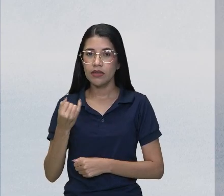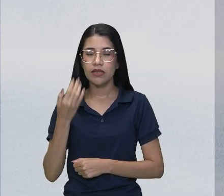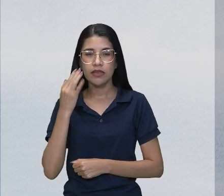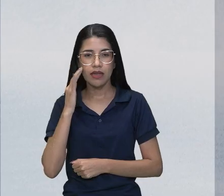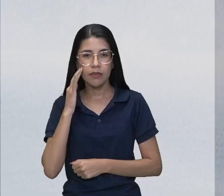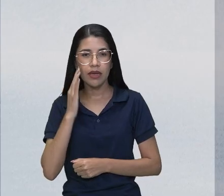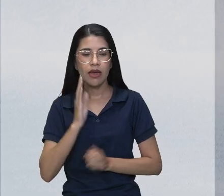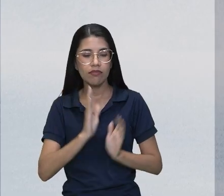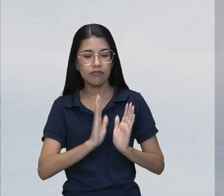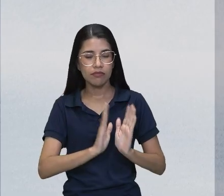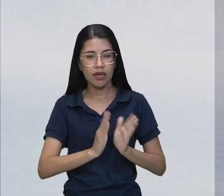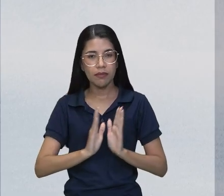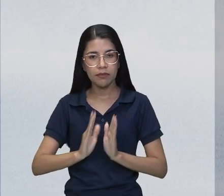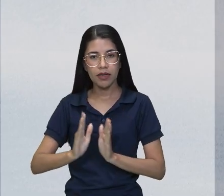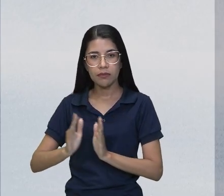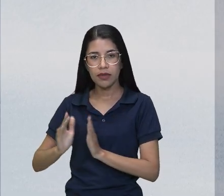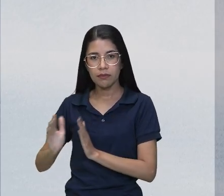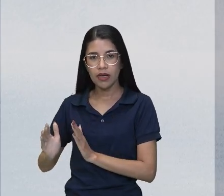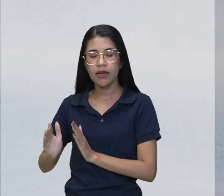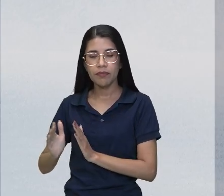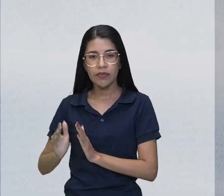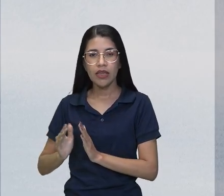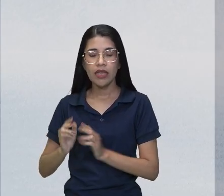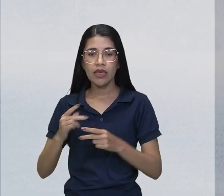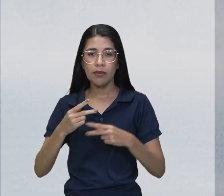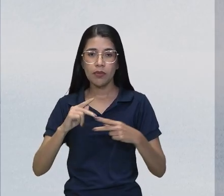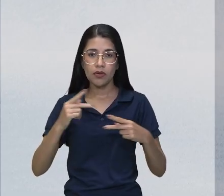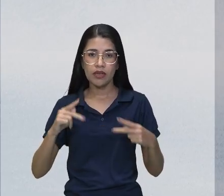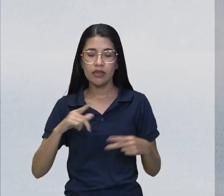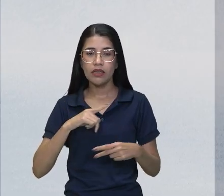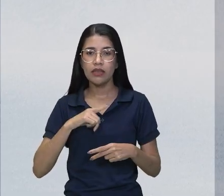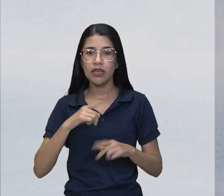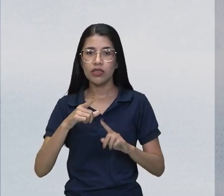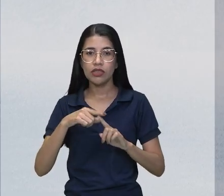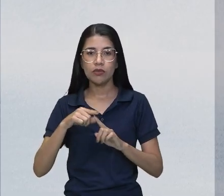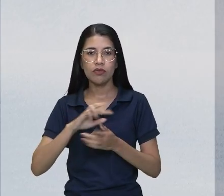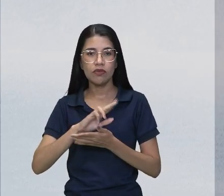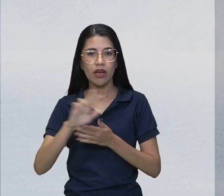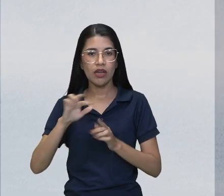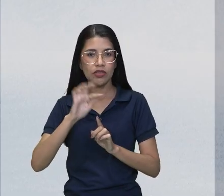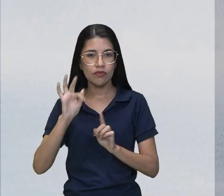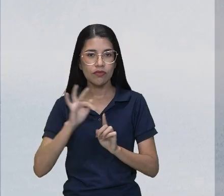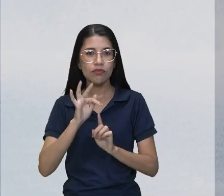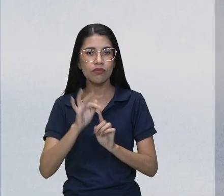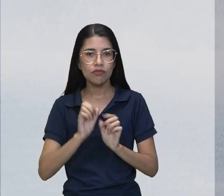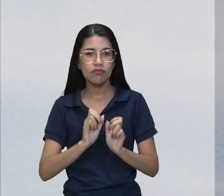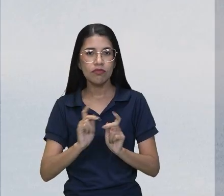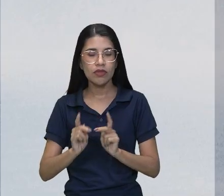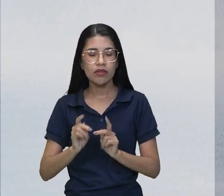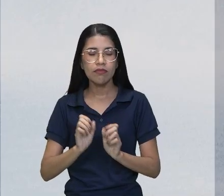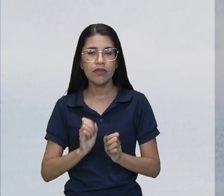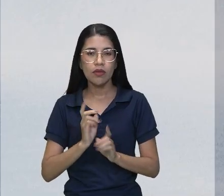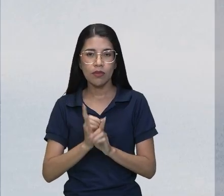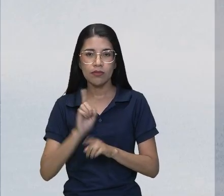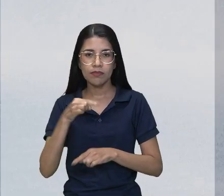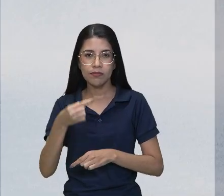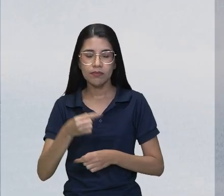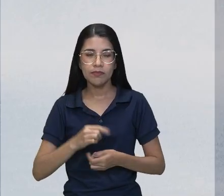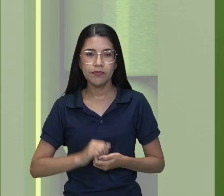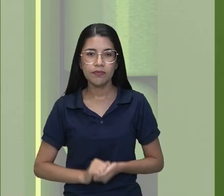fases para entender que a proteína tem várias funções, tá bom? Então, fique com Deus e até a